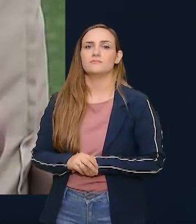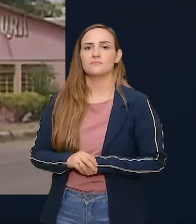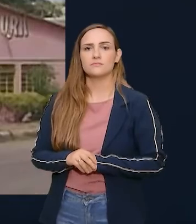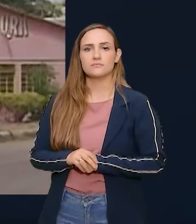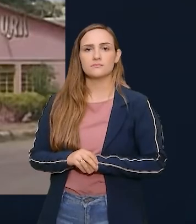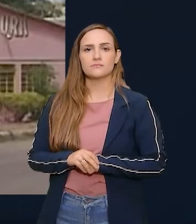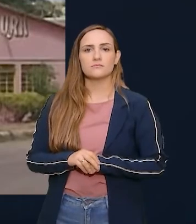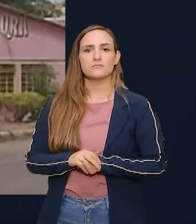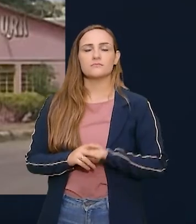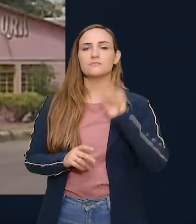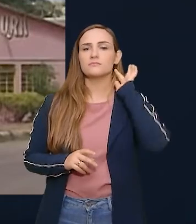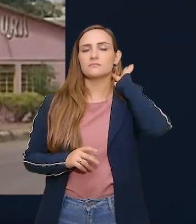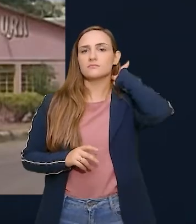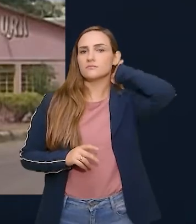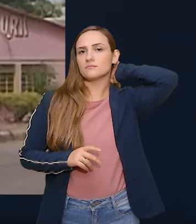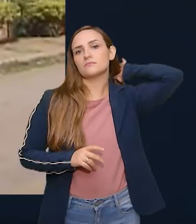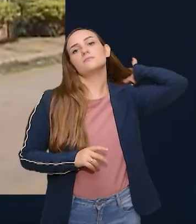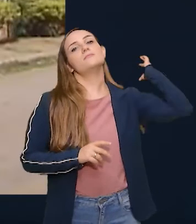pesquisa.